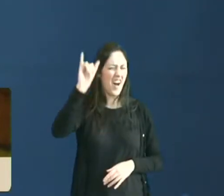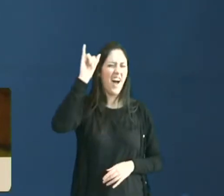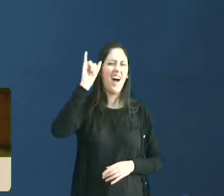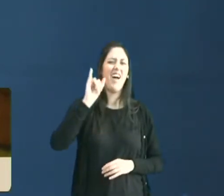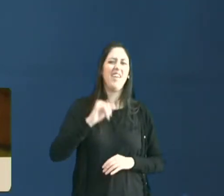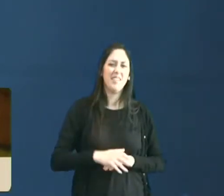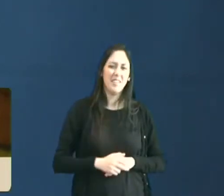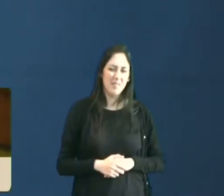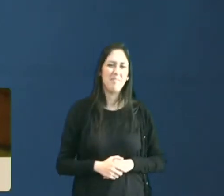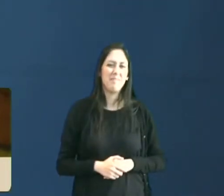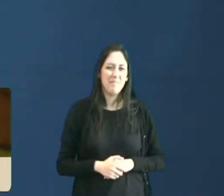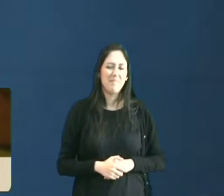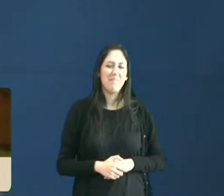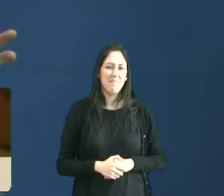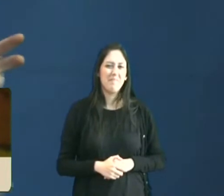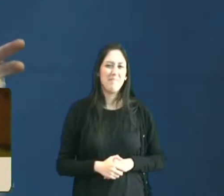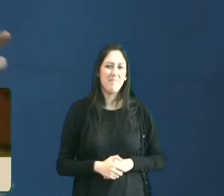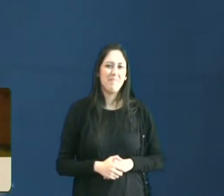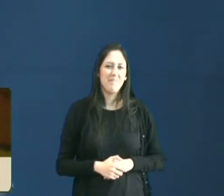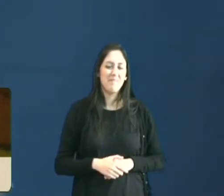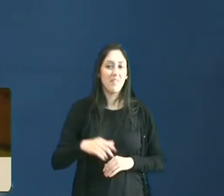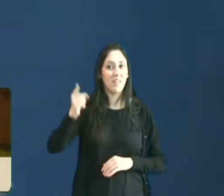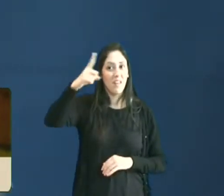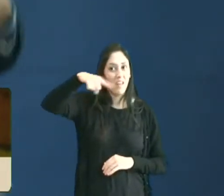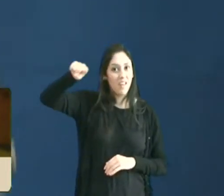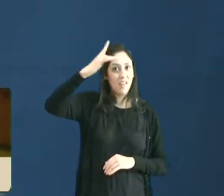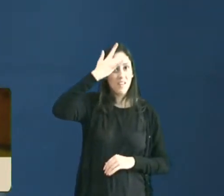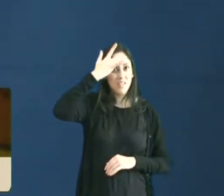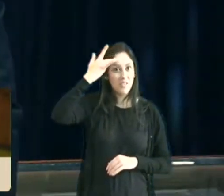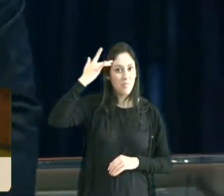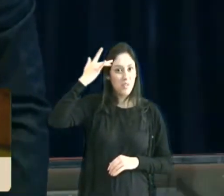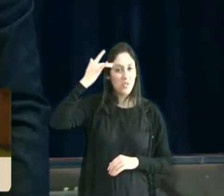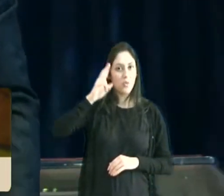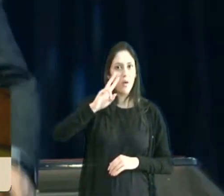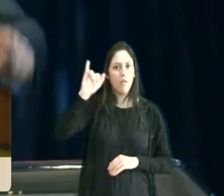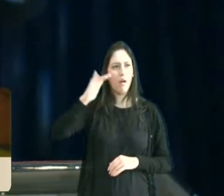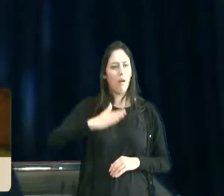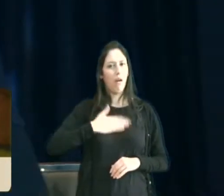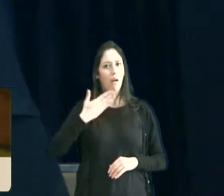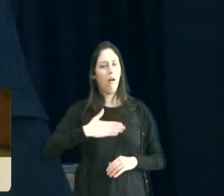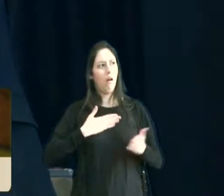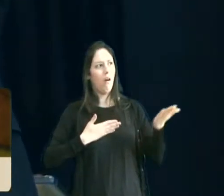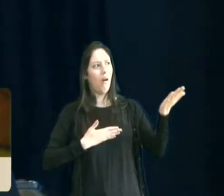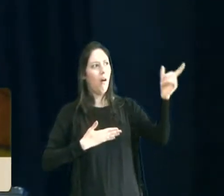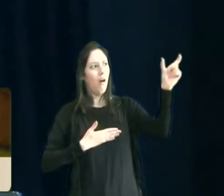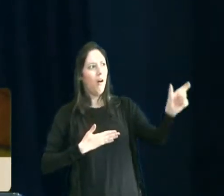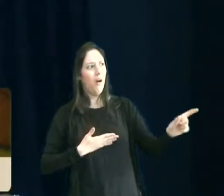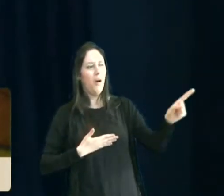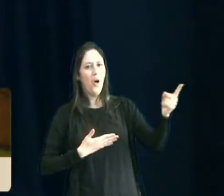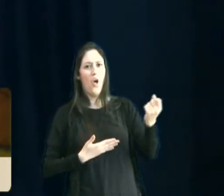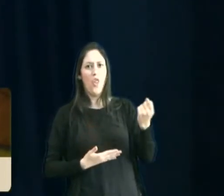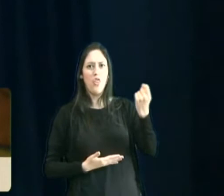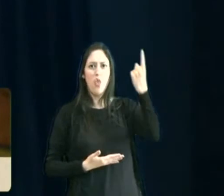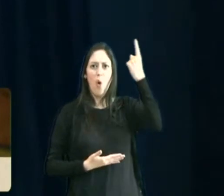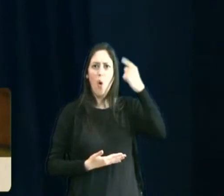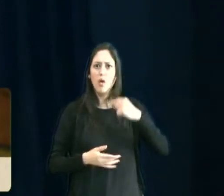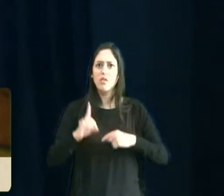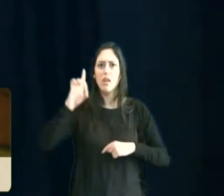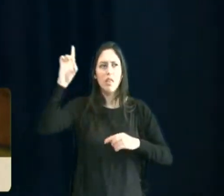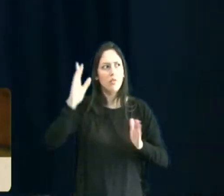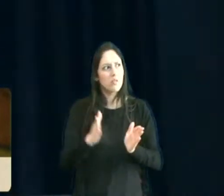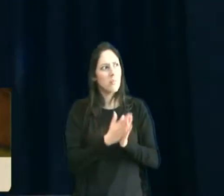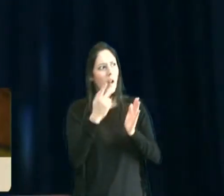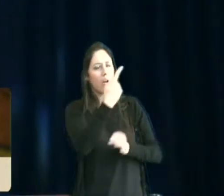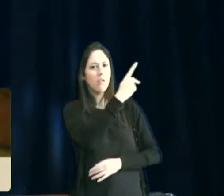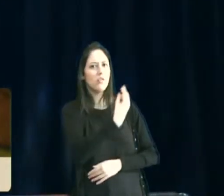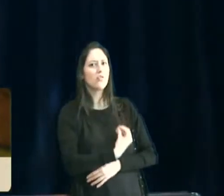milagres. As pessoas vão se espantar com o que vai acontecer na tua casa. Vamos dizer: ele, ela, aquele negócio